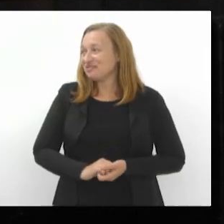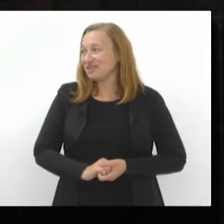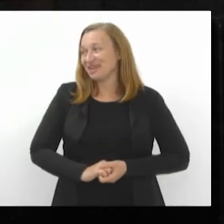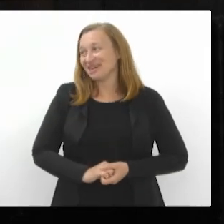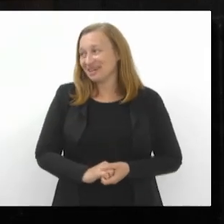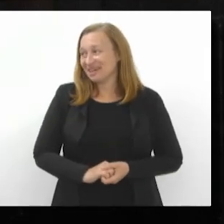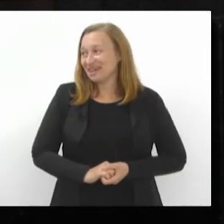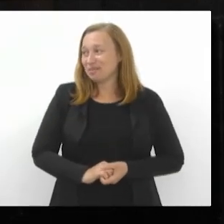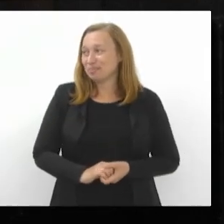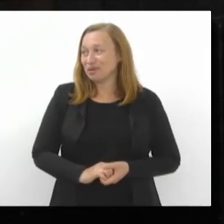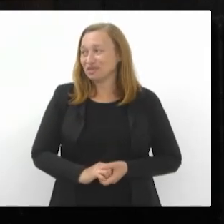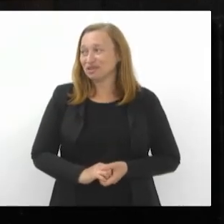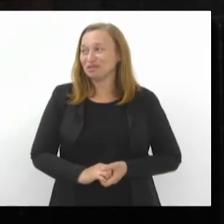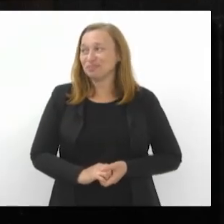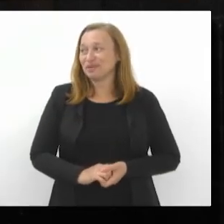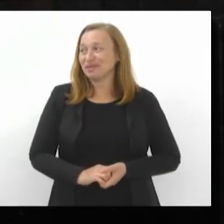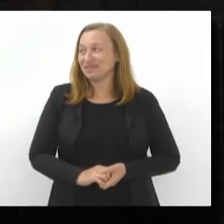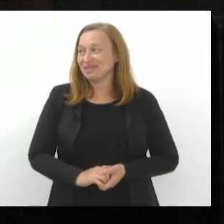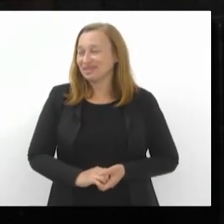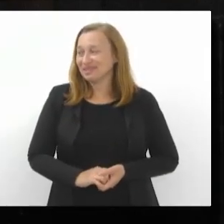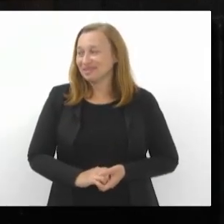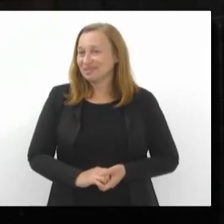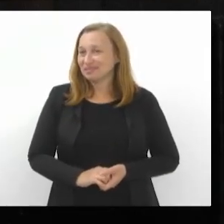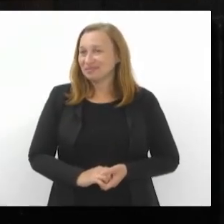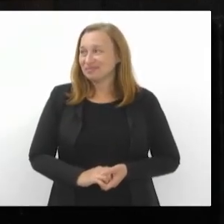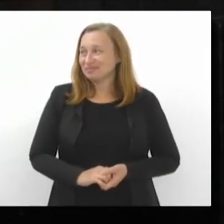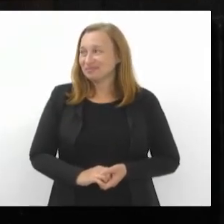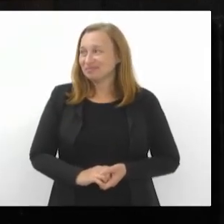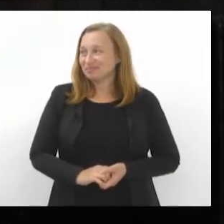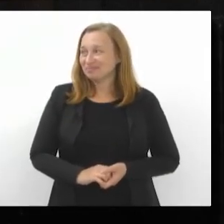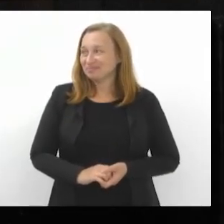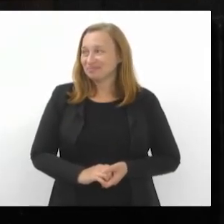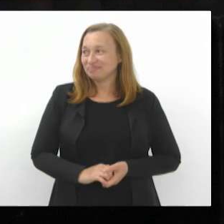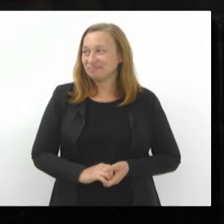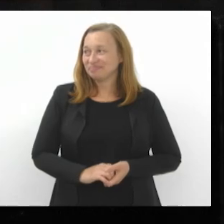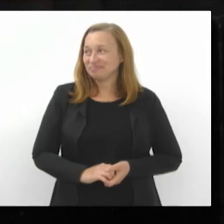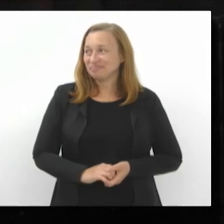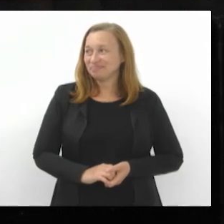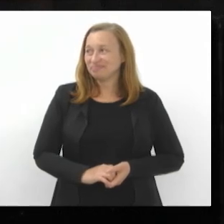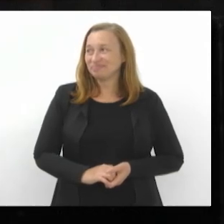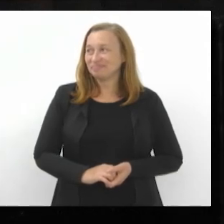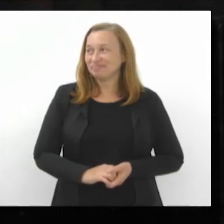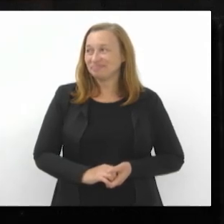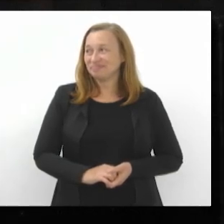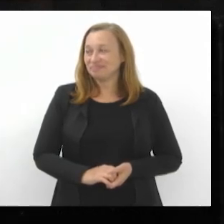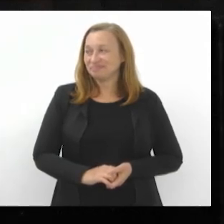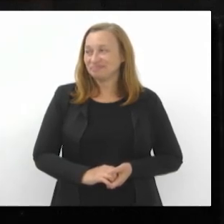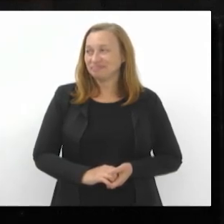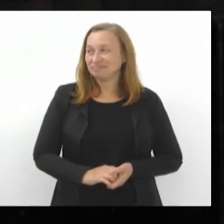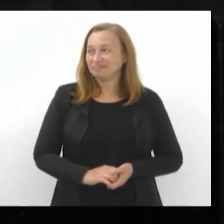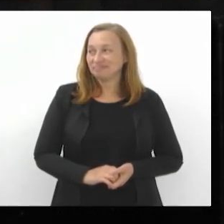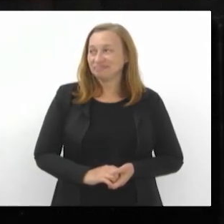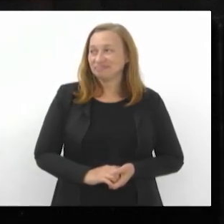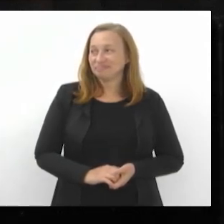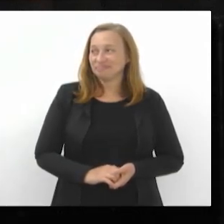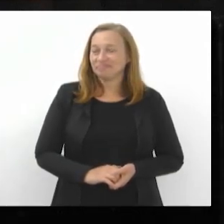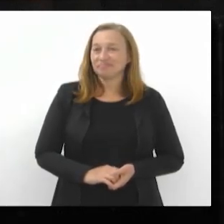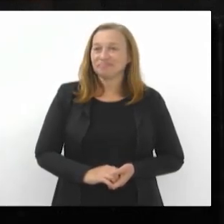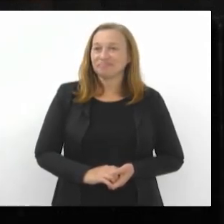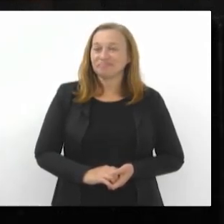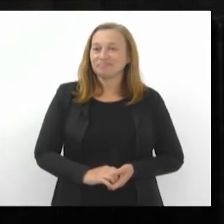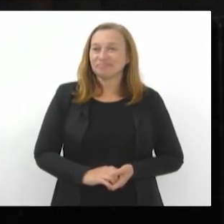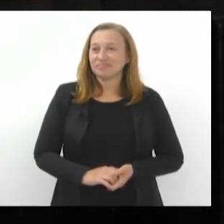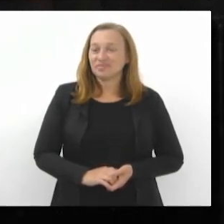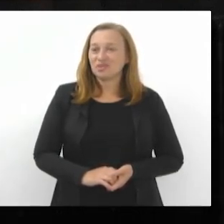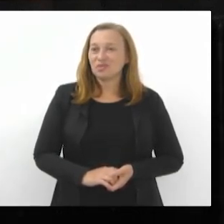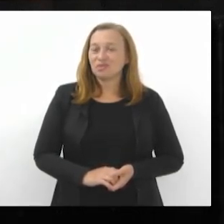vai acontecer, porque a origem do projeto do Senado, e após, evidentemente, a sanção do presidente da República, que, no